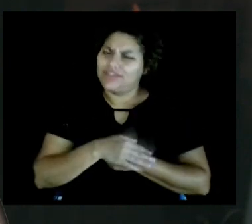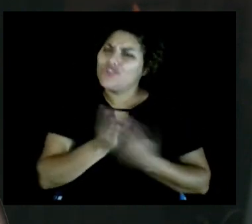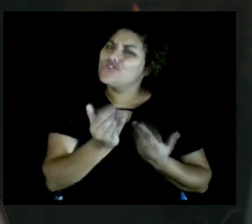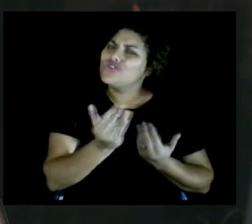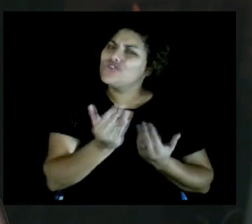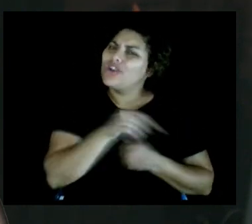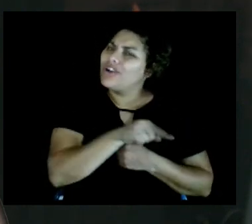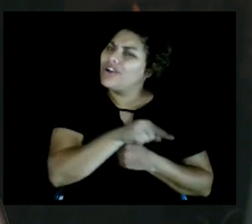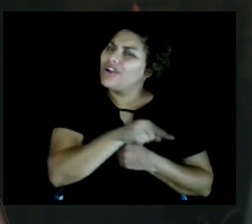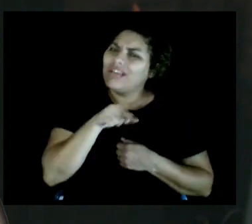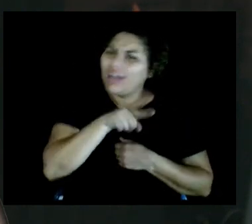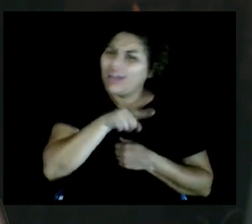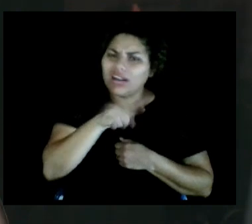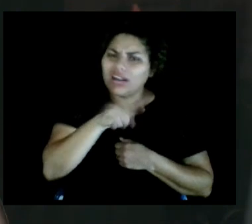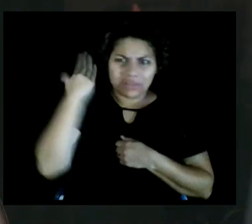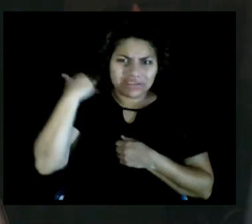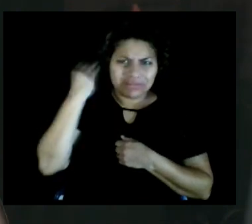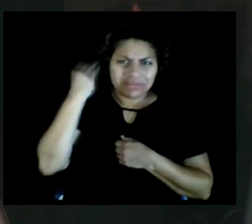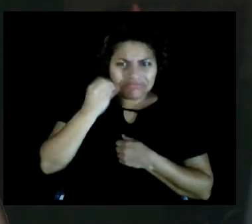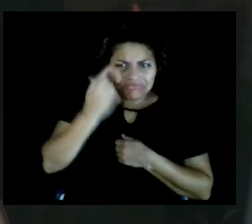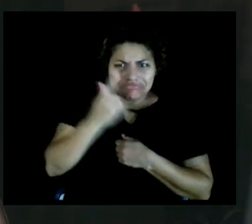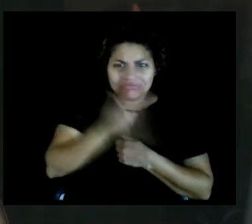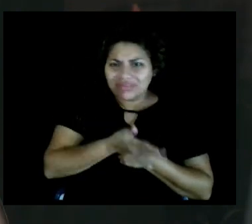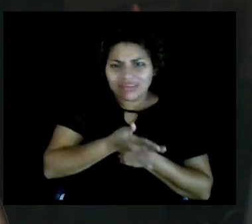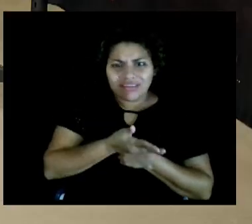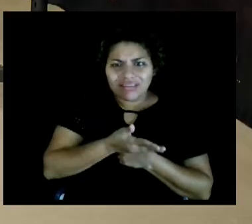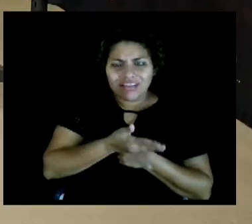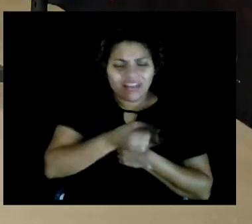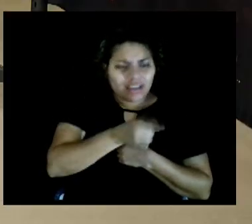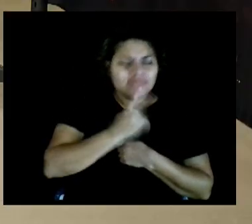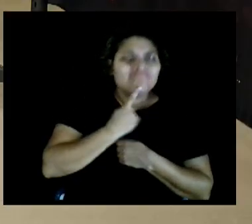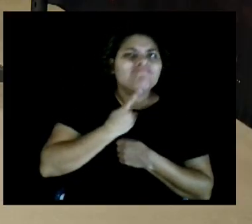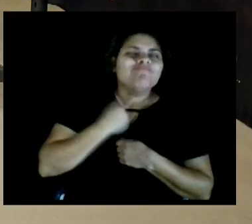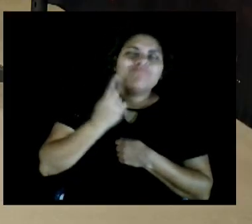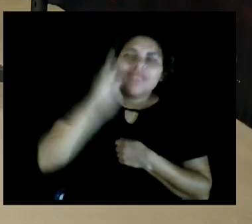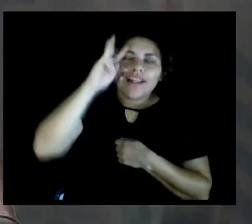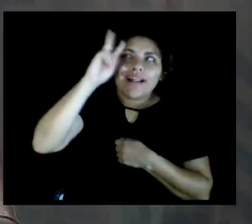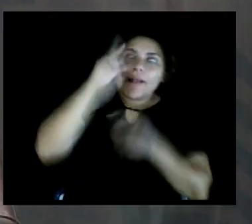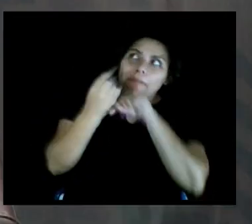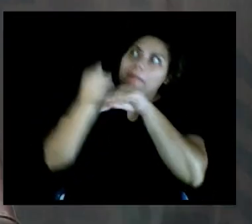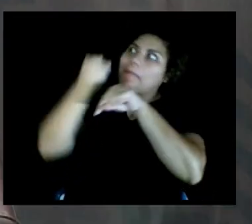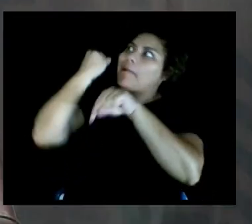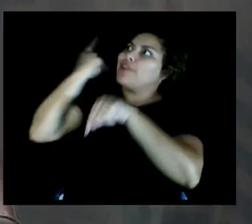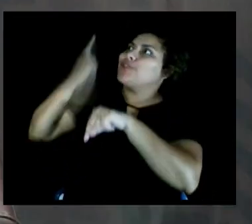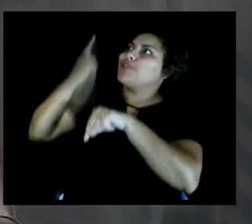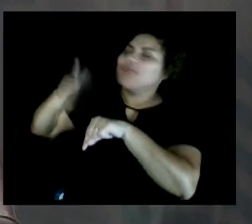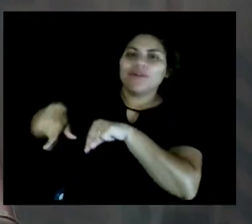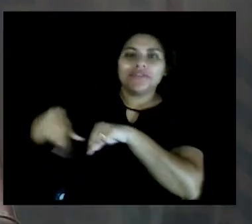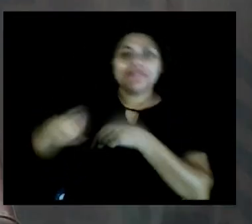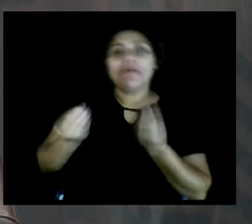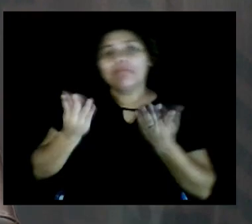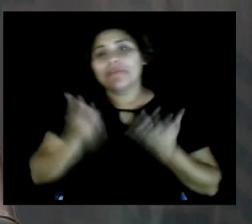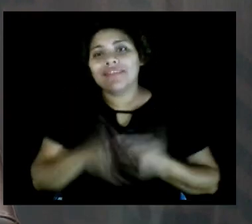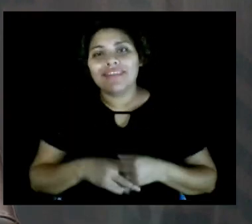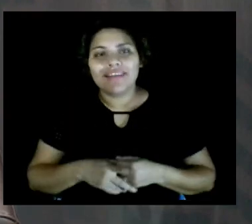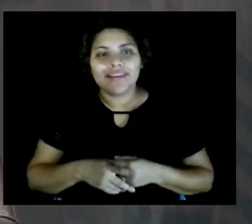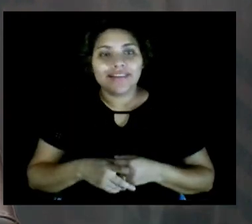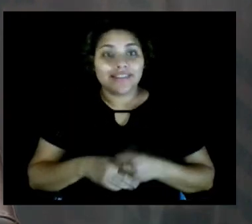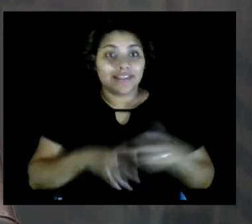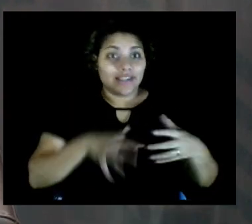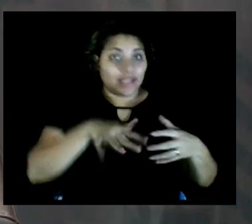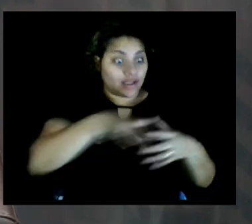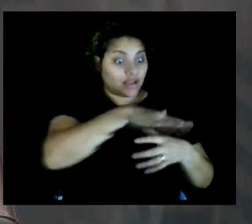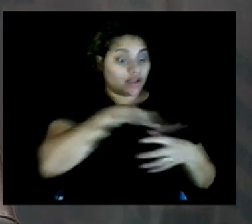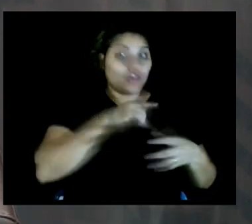viveram. Como que a gente pode explicar isso, Raquel? Então, na verdade, eles têm o próprio passado deles. Então,